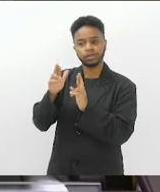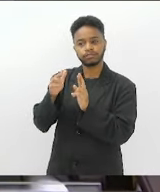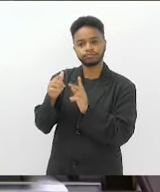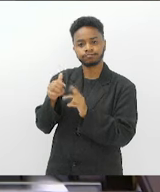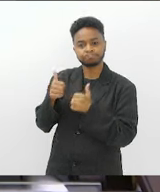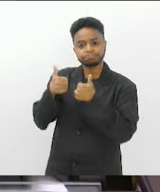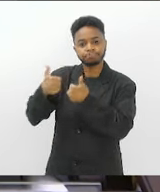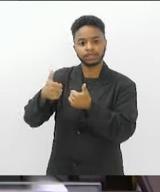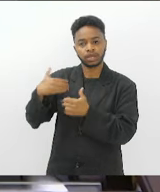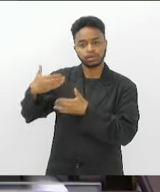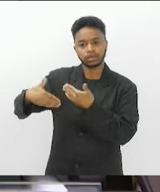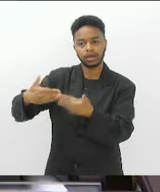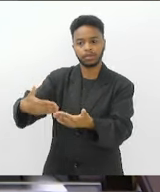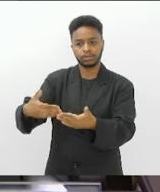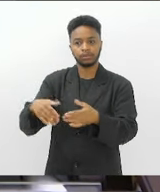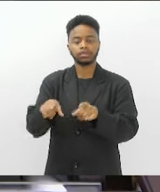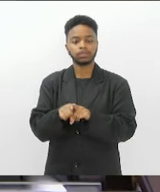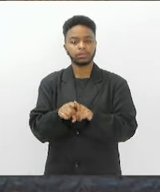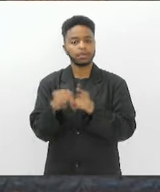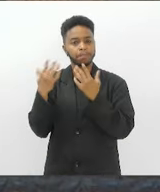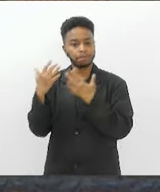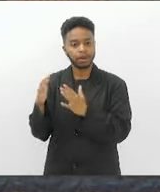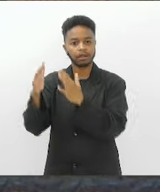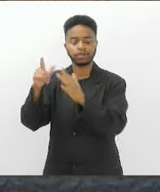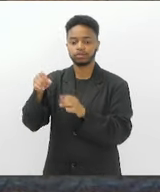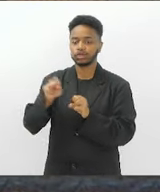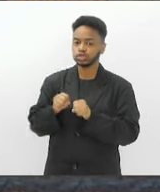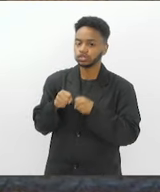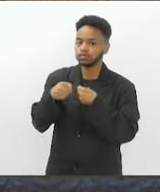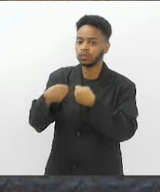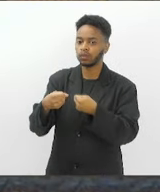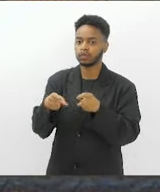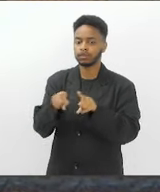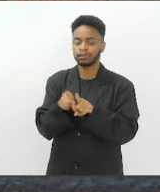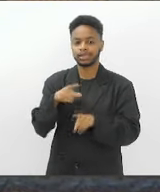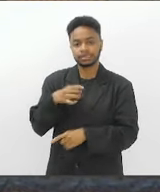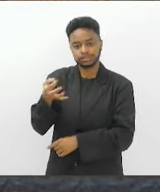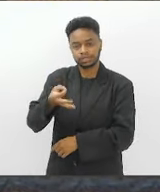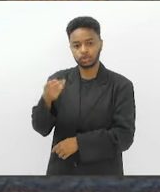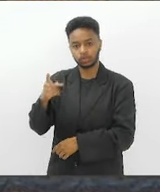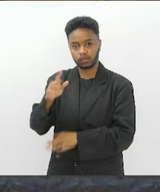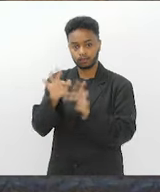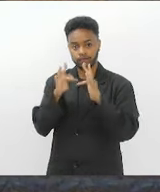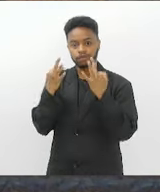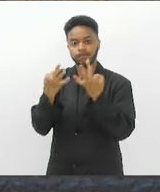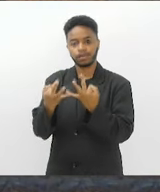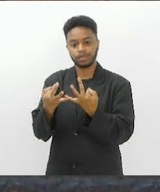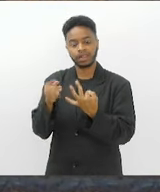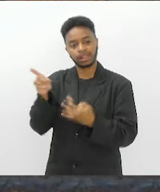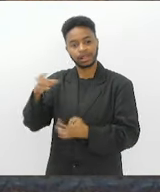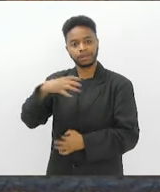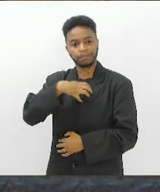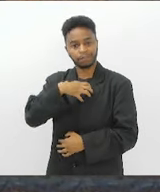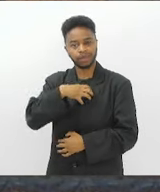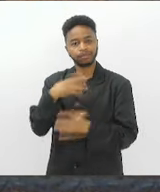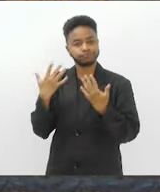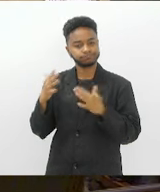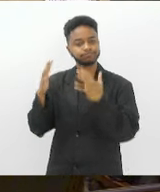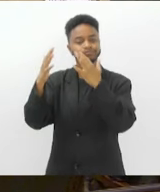jornada, parabenizar pelo teu esforço. Eu tenho certeza que a tua família está lá na Bahia aí